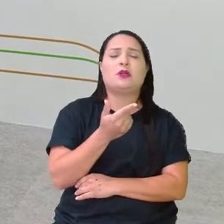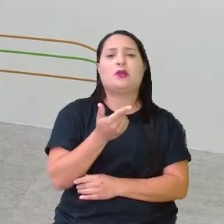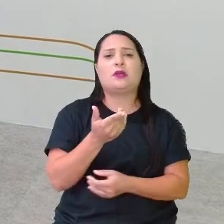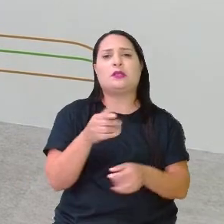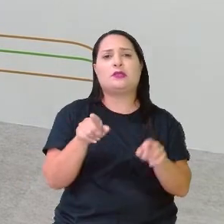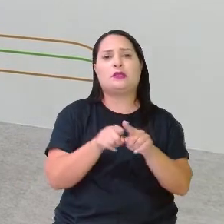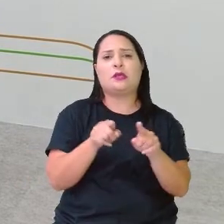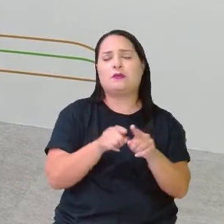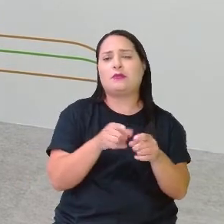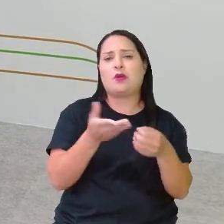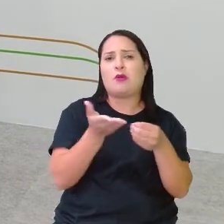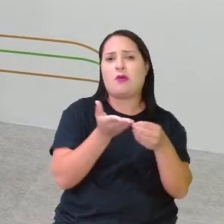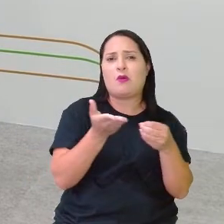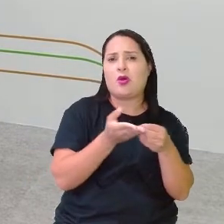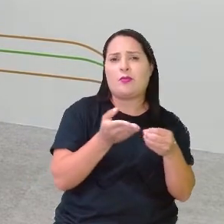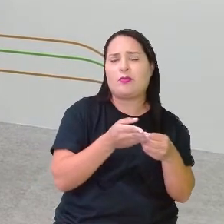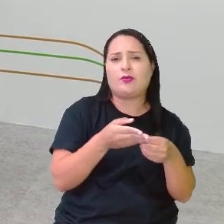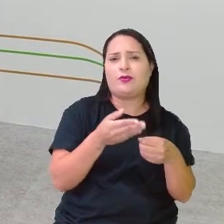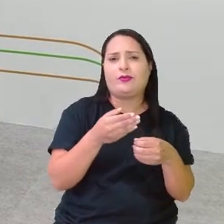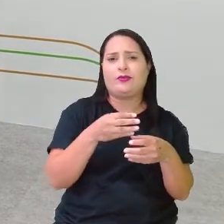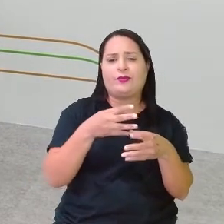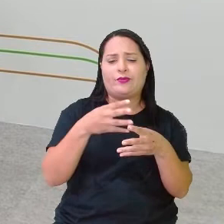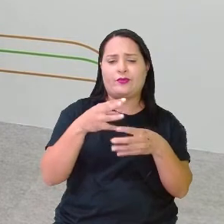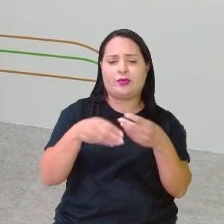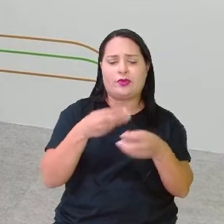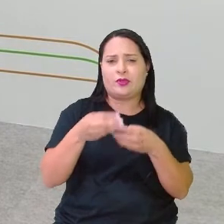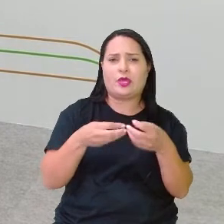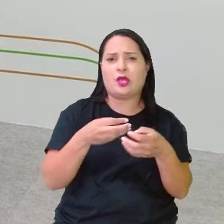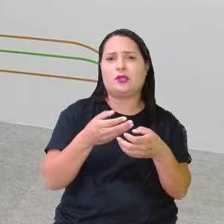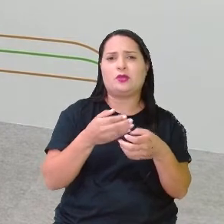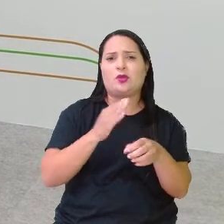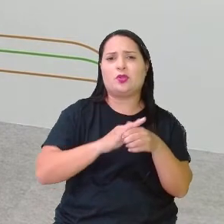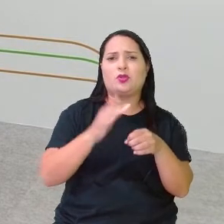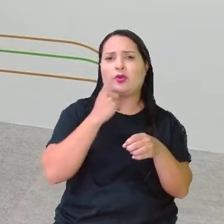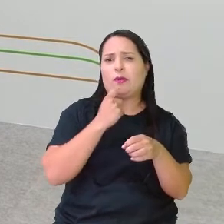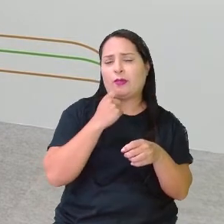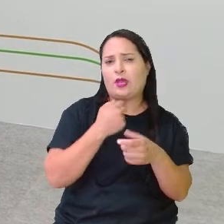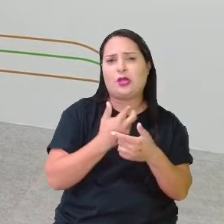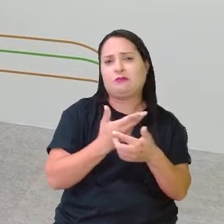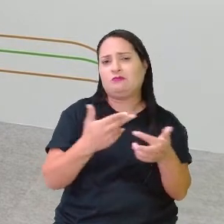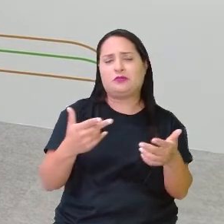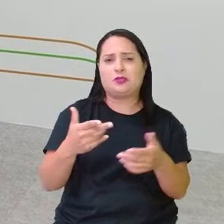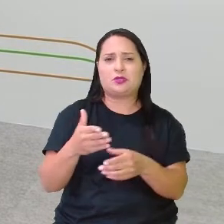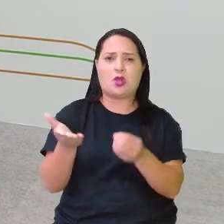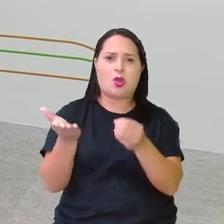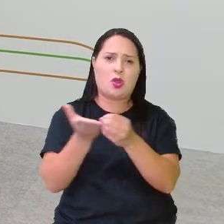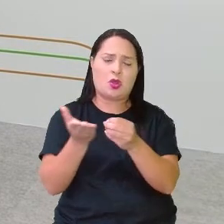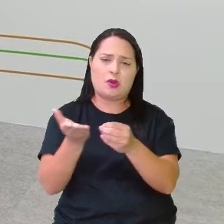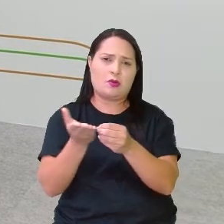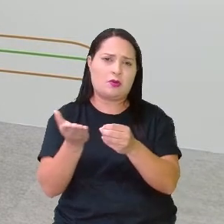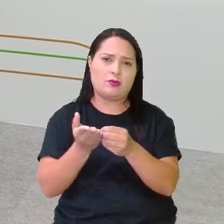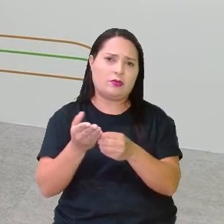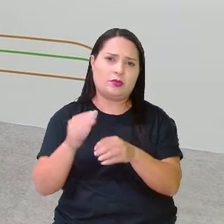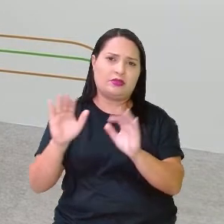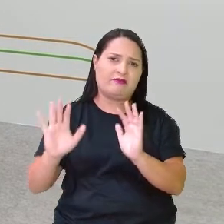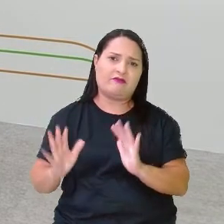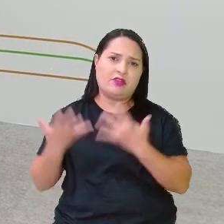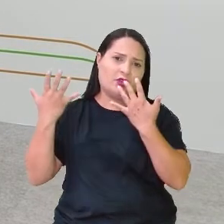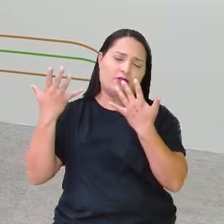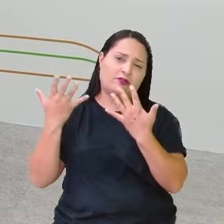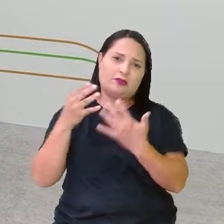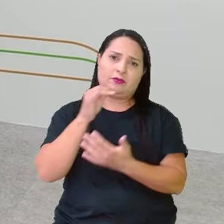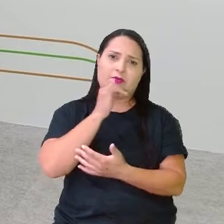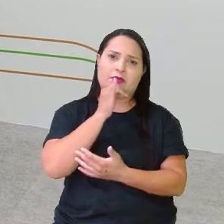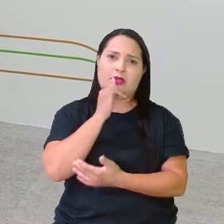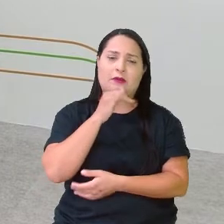extrato de tomate, tem também aqueles copos de festa, né, que você vai para festa, a família vai para festa, traz aqueles copos. Pronto,